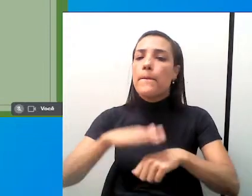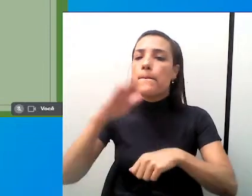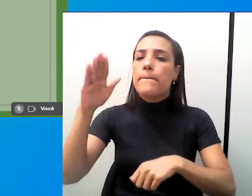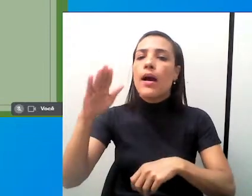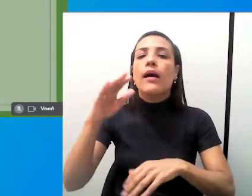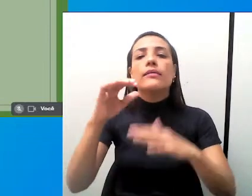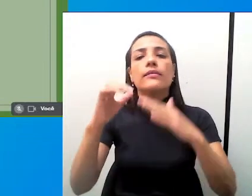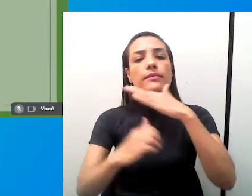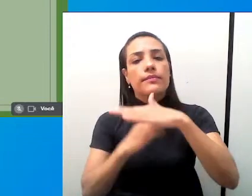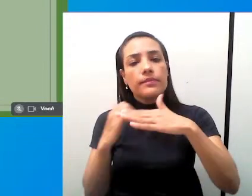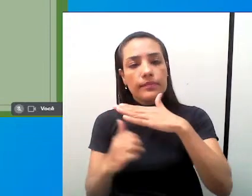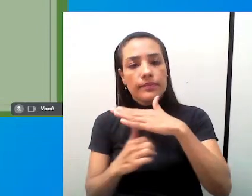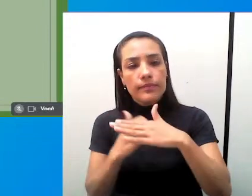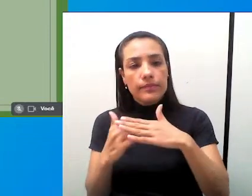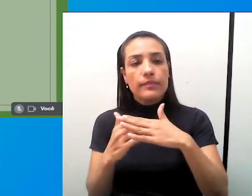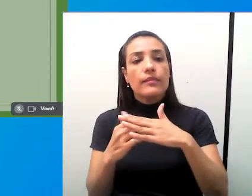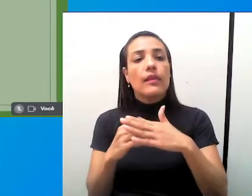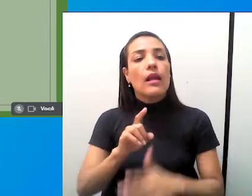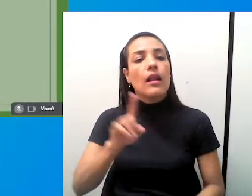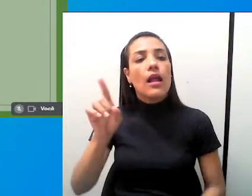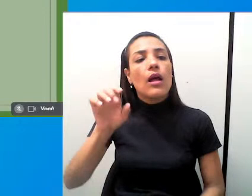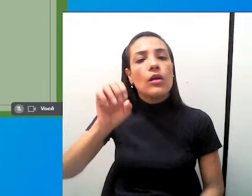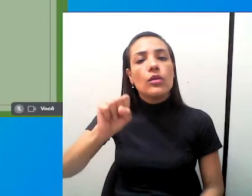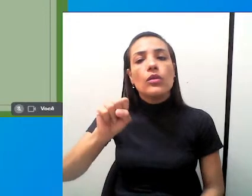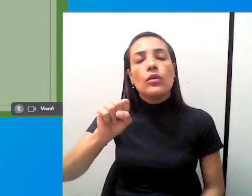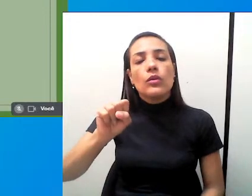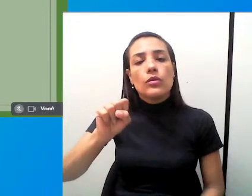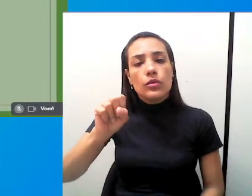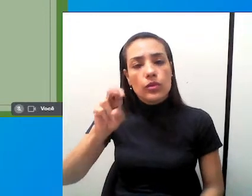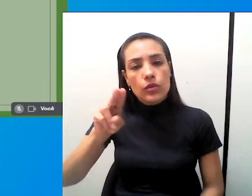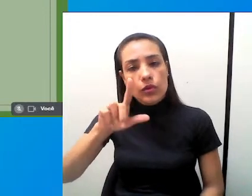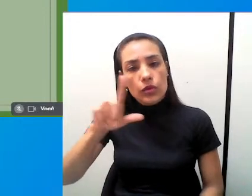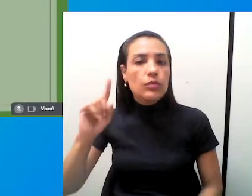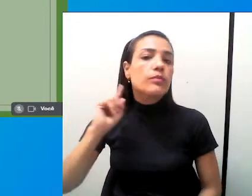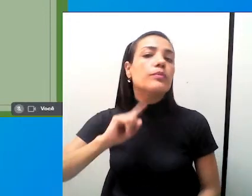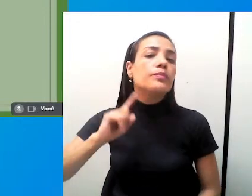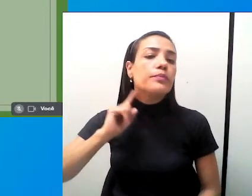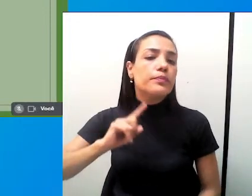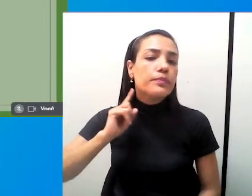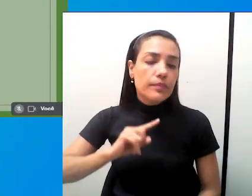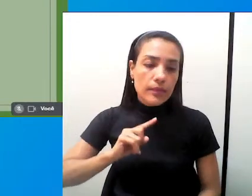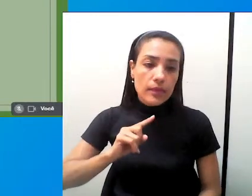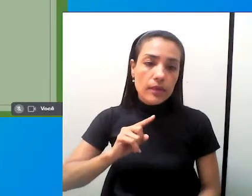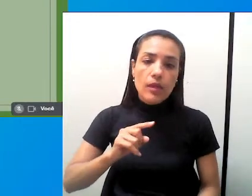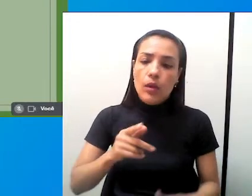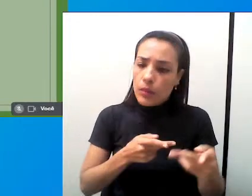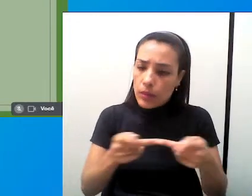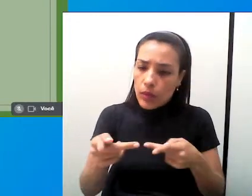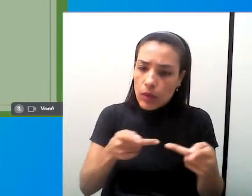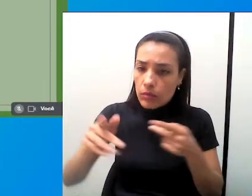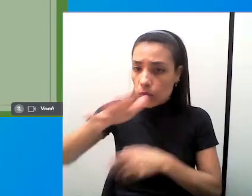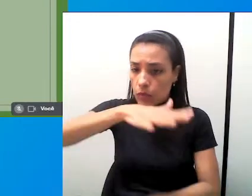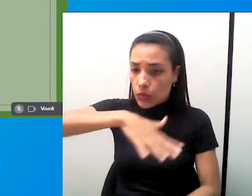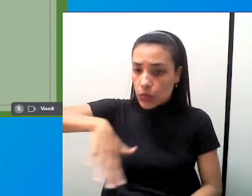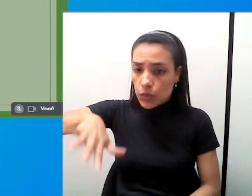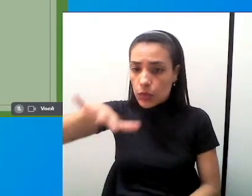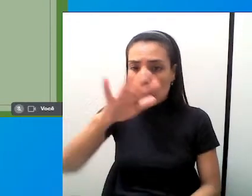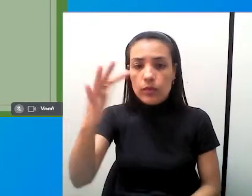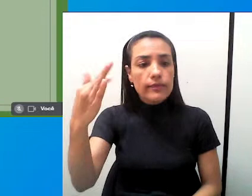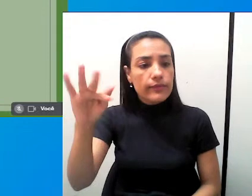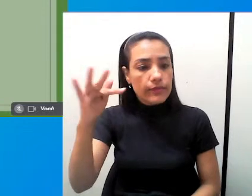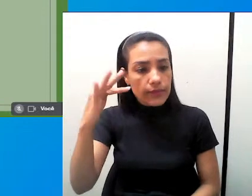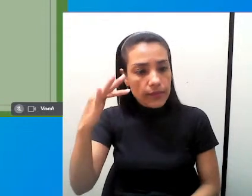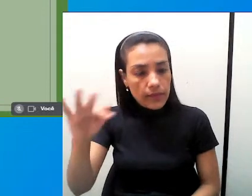iniciado pelo IF Sul de Minas. Então, é um programa que integrou, né, toda a rede federal dos